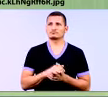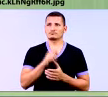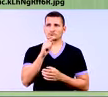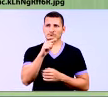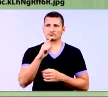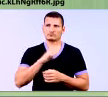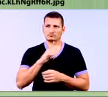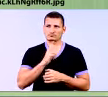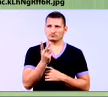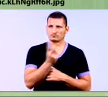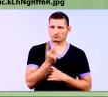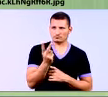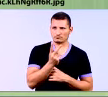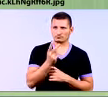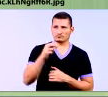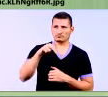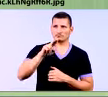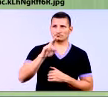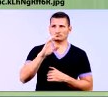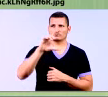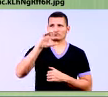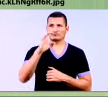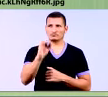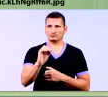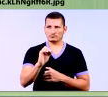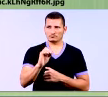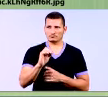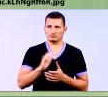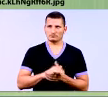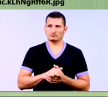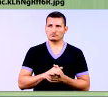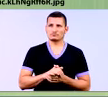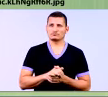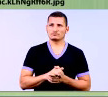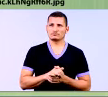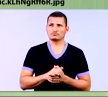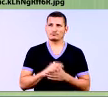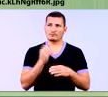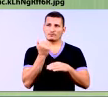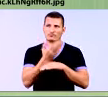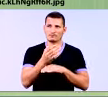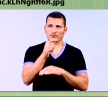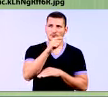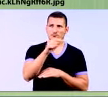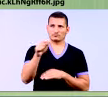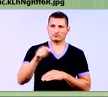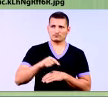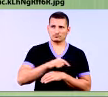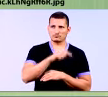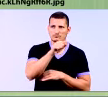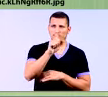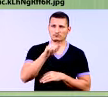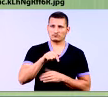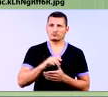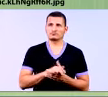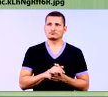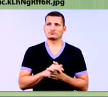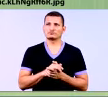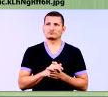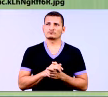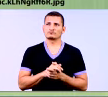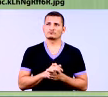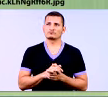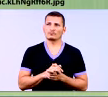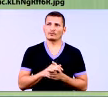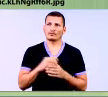2 núcleos, a gente vai falar já sobre isso. Essa caixona toda por fora aqui nada mais é do que a embalagem dele e os conectores de circuito integrado que eu tenho